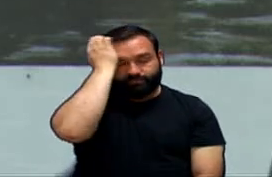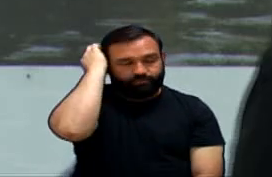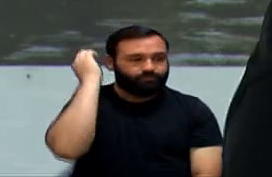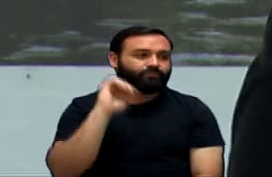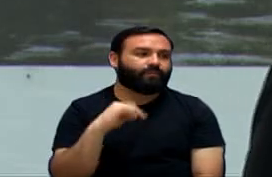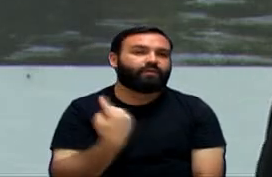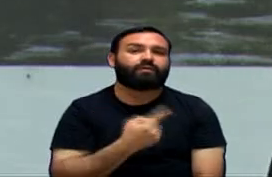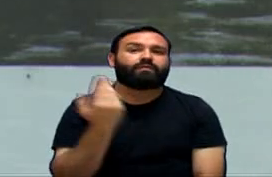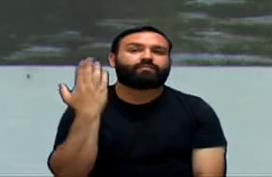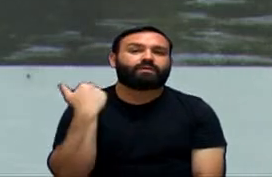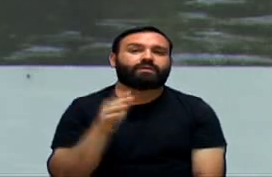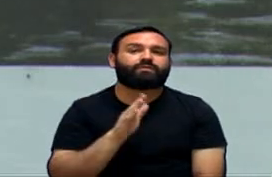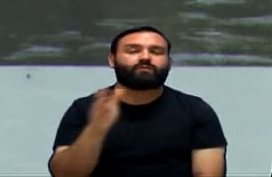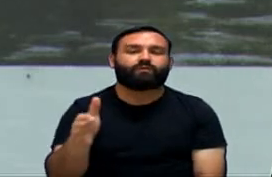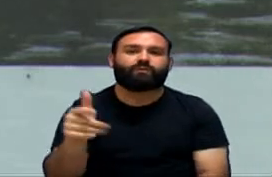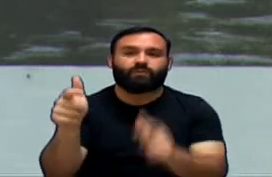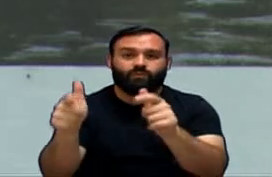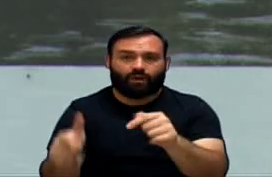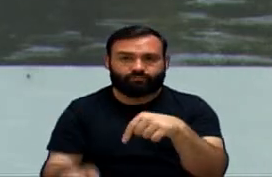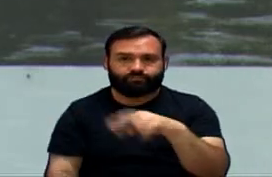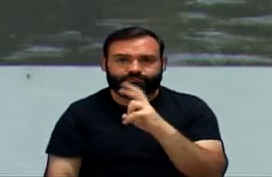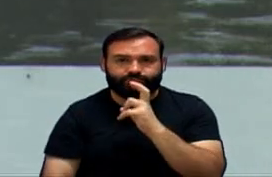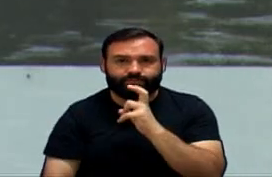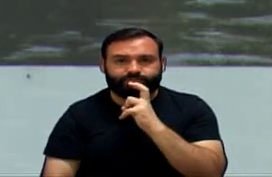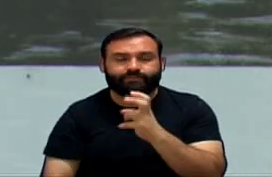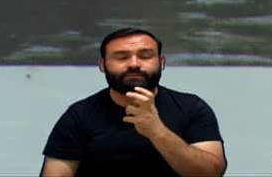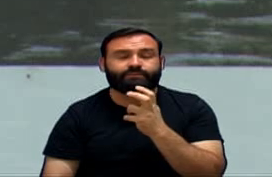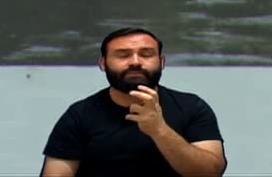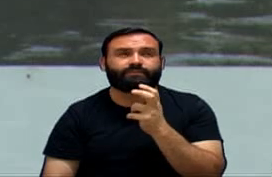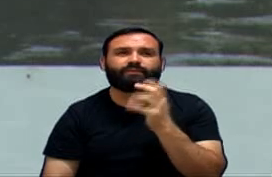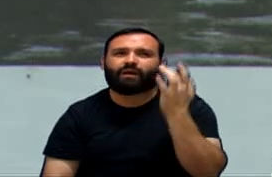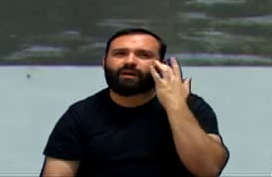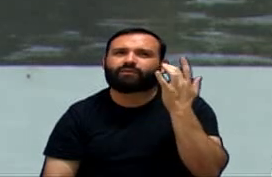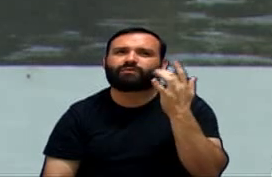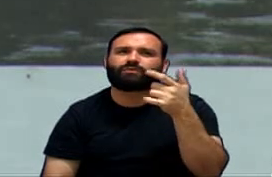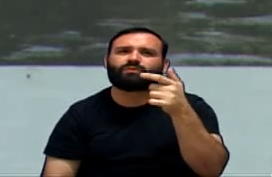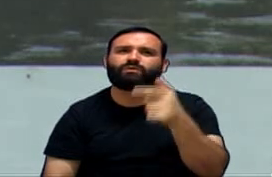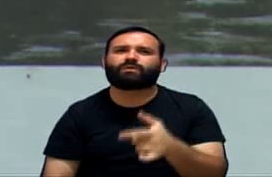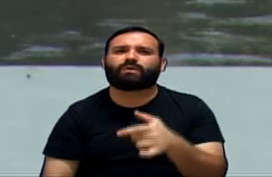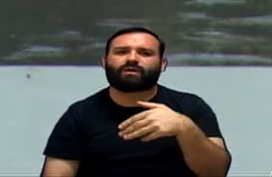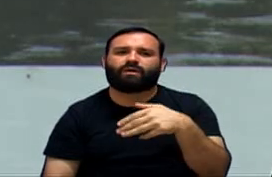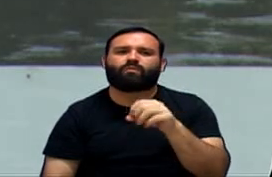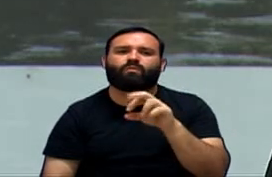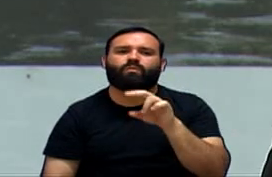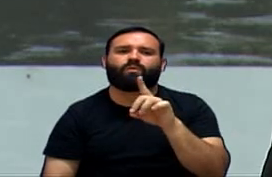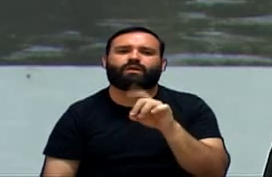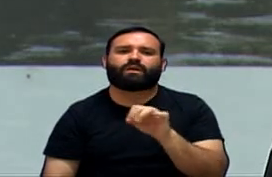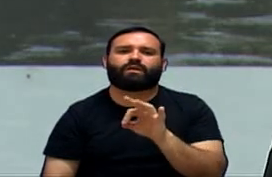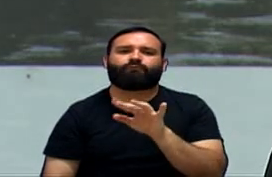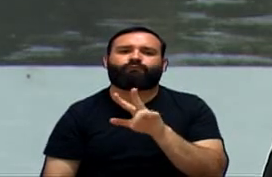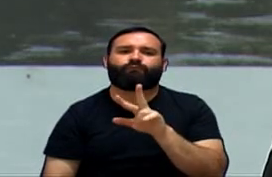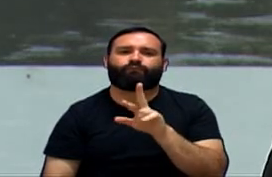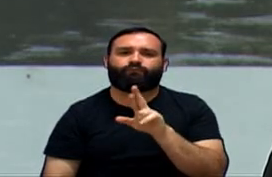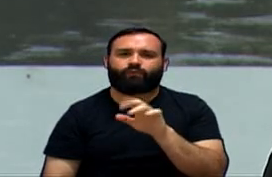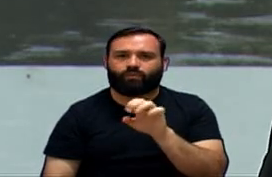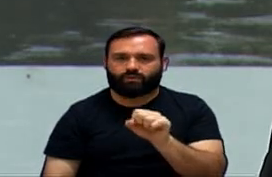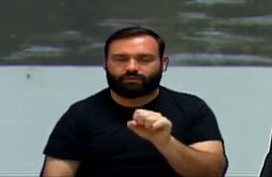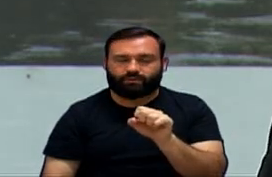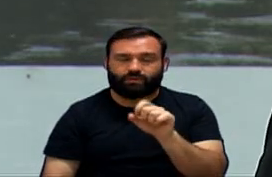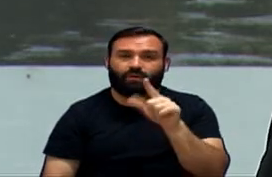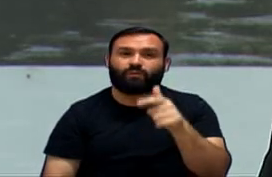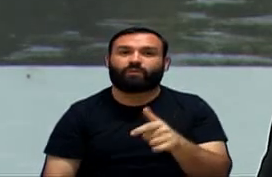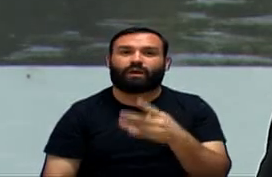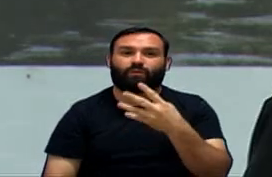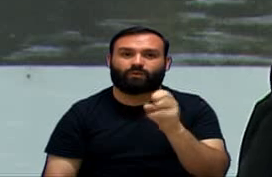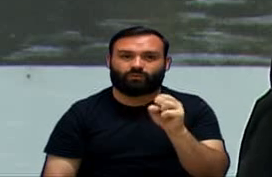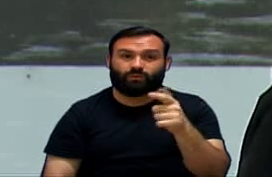gente esteve recentemente num bairro aqui em Sorocaba a foi no jardim da Morada das flores na Aparecidinha e é um bairro Novo